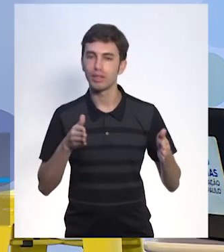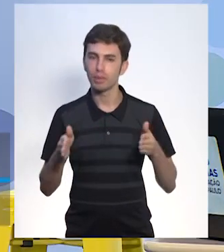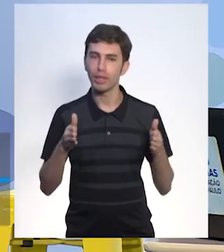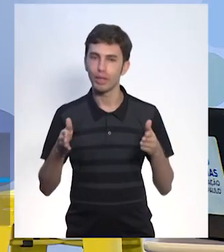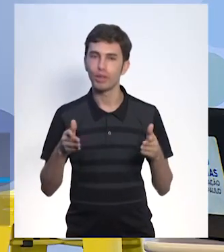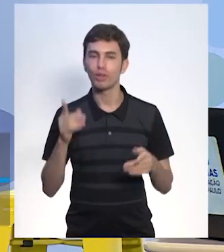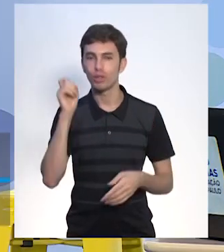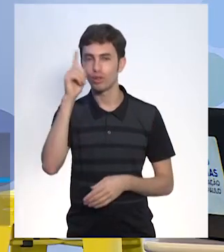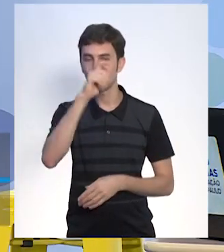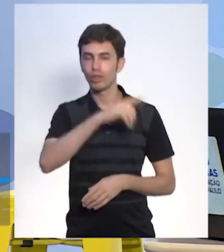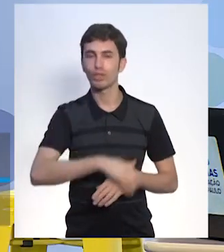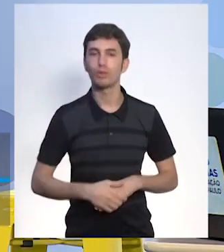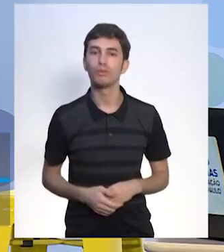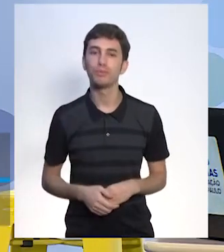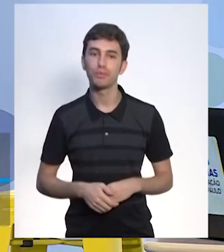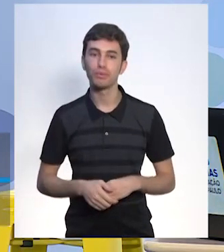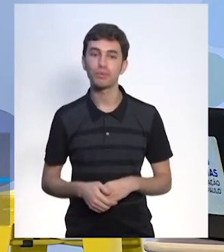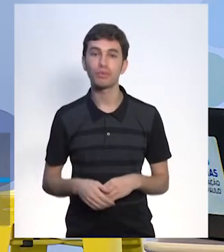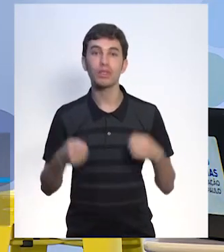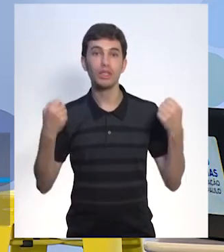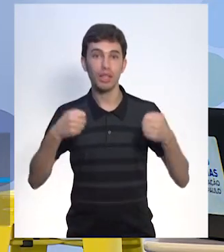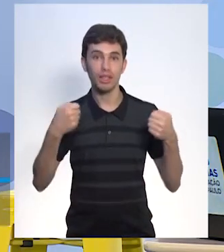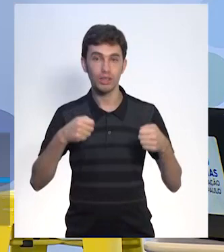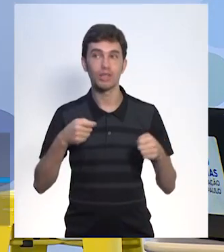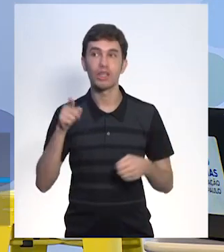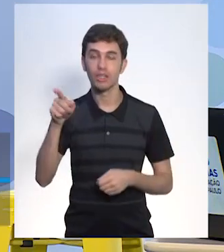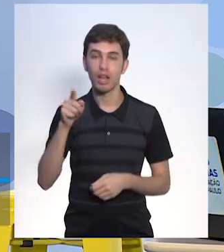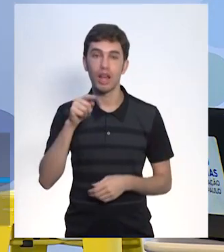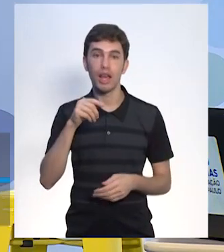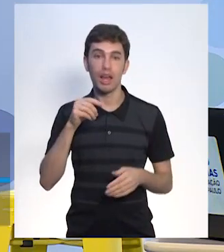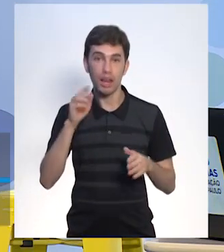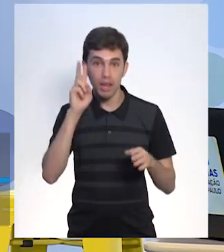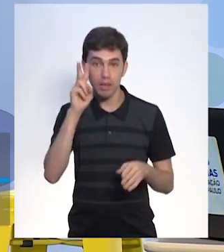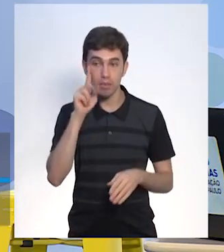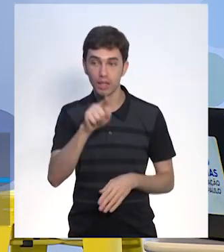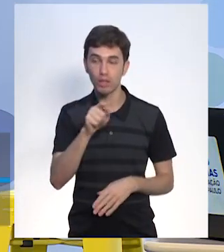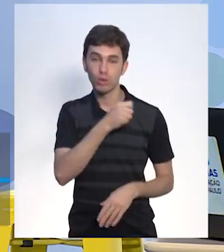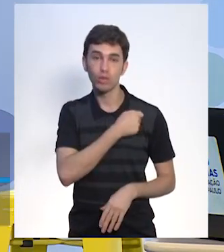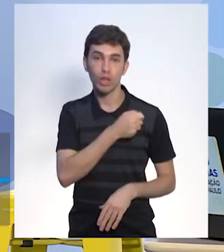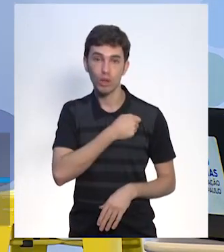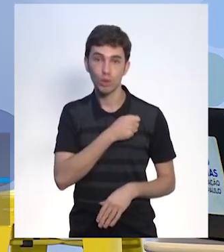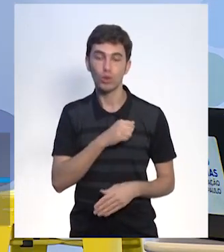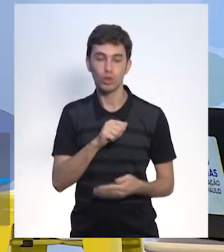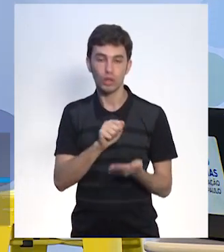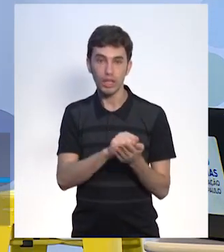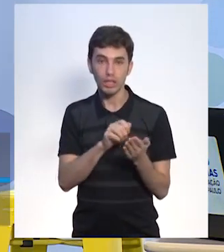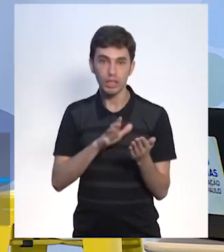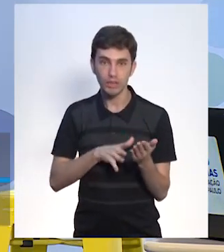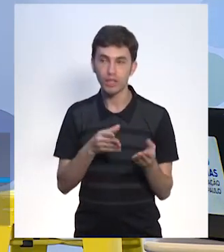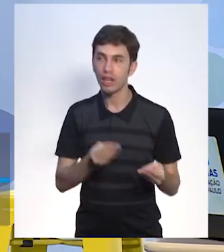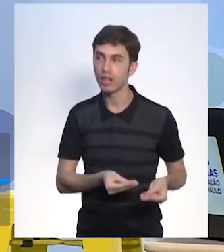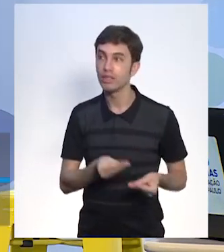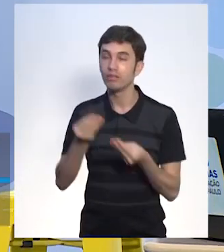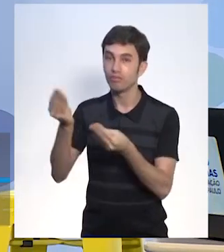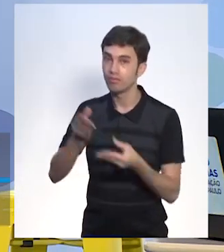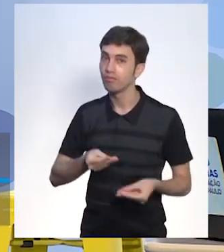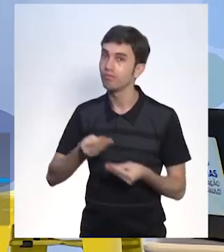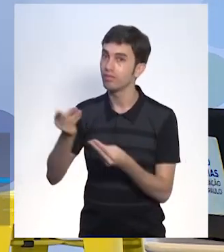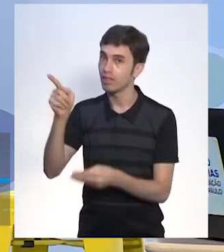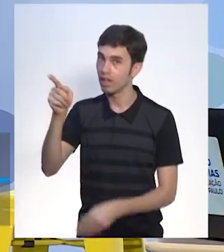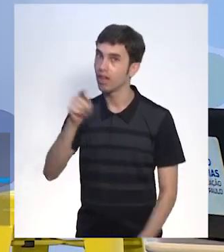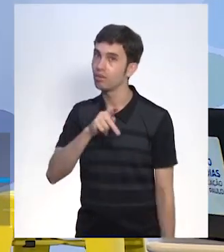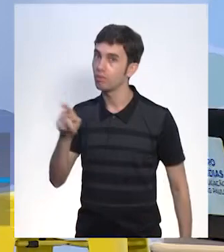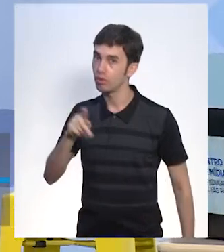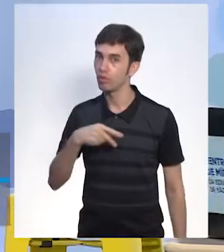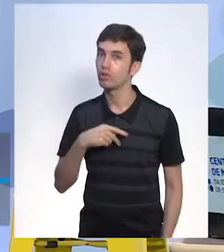a necessidade do pessoal entregar as atividades para os seus professores. Nós somos muito cobrados, né, tanto no 6º, quanto no 7º, no 8º e